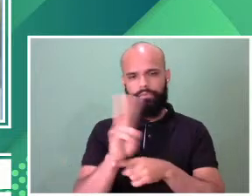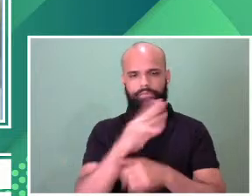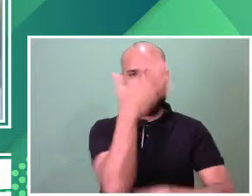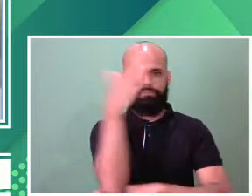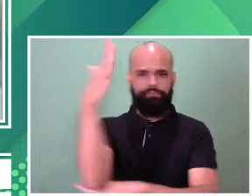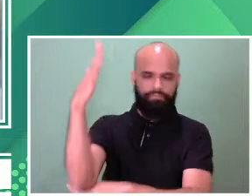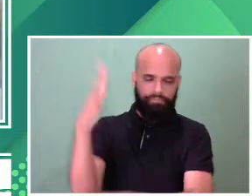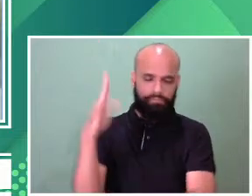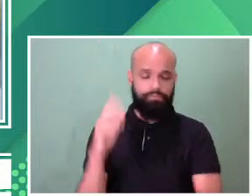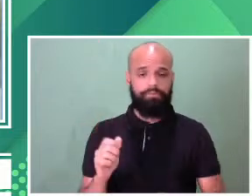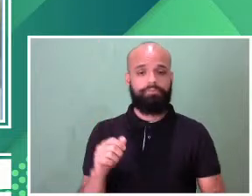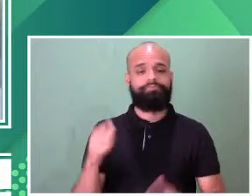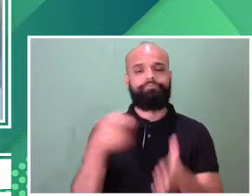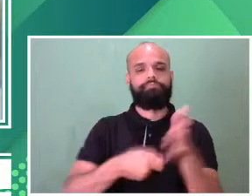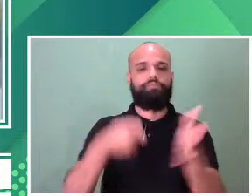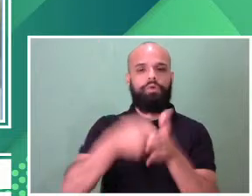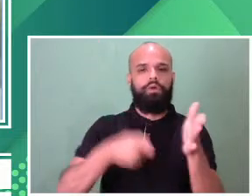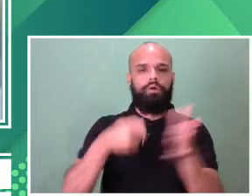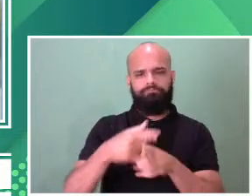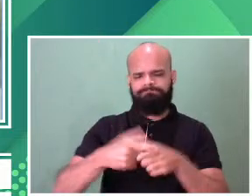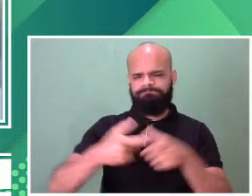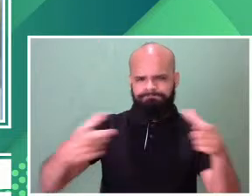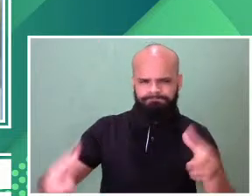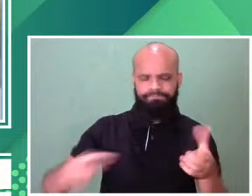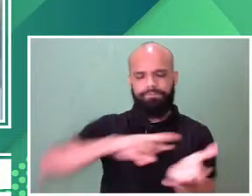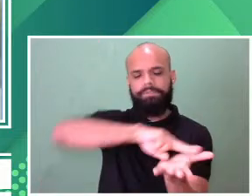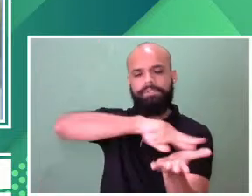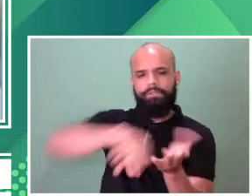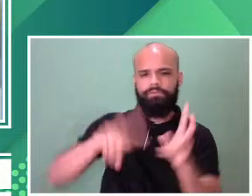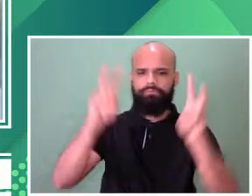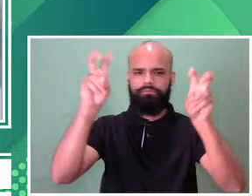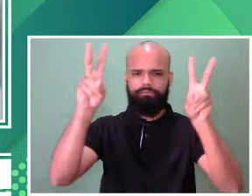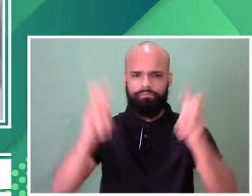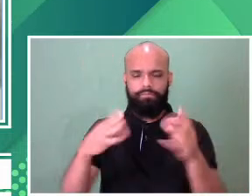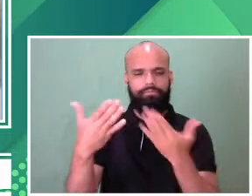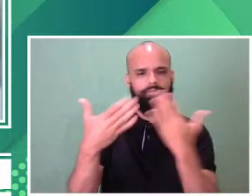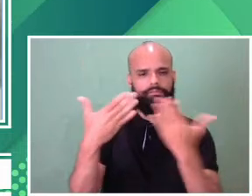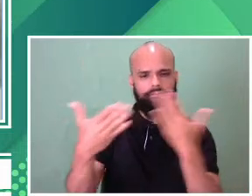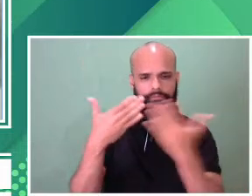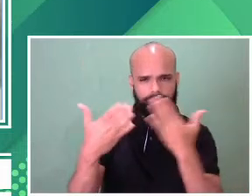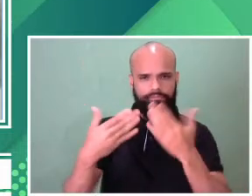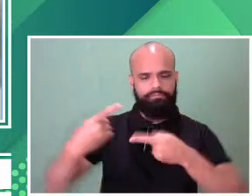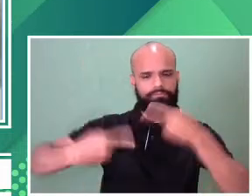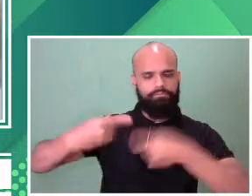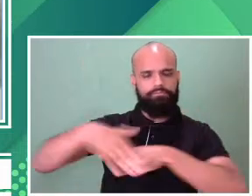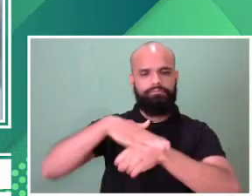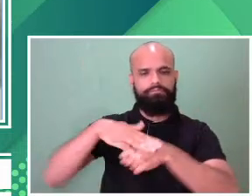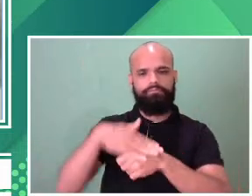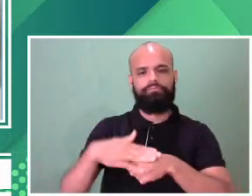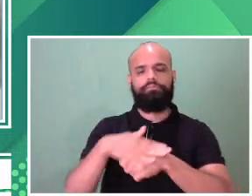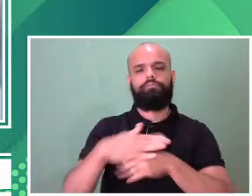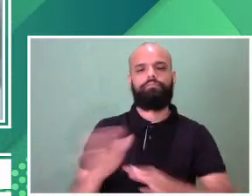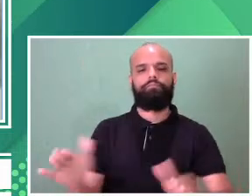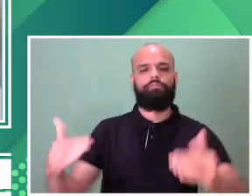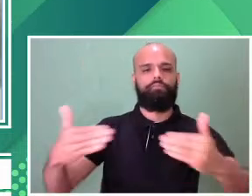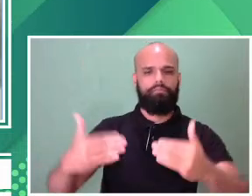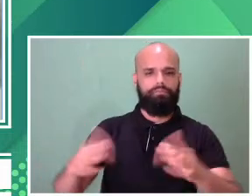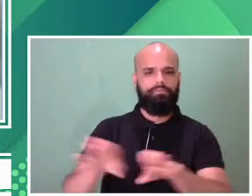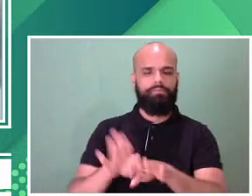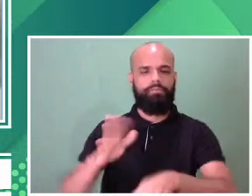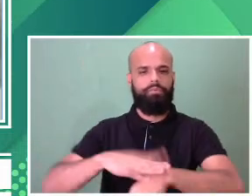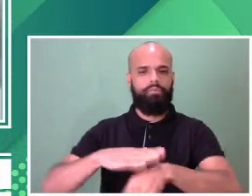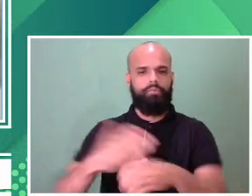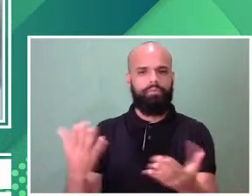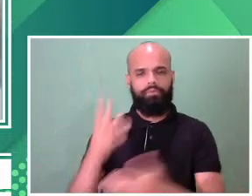busca ampliar os diversos temas que dialogam diretamente com o momento